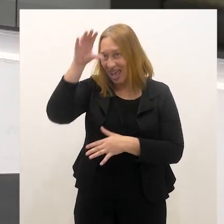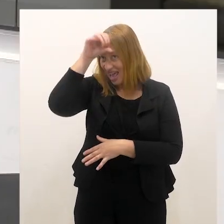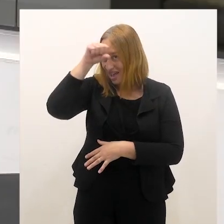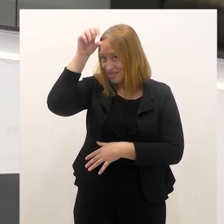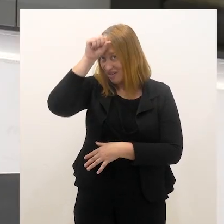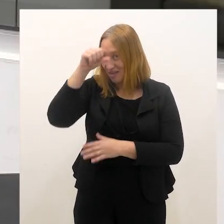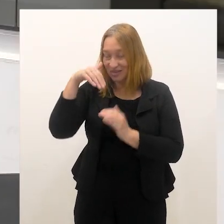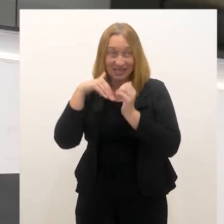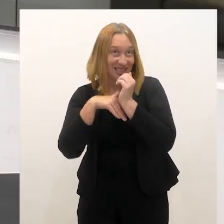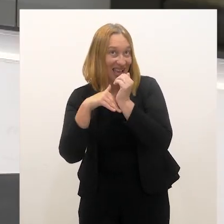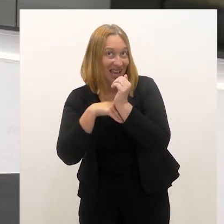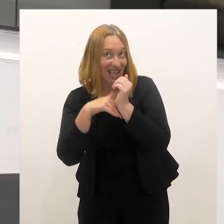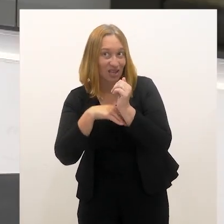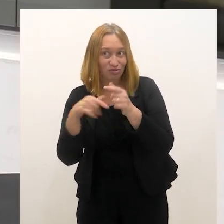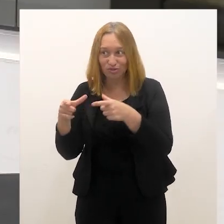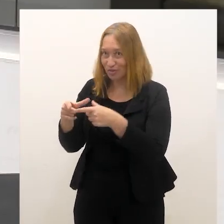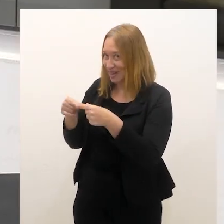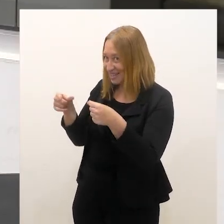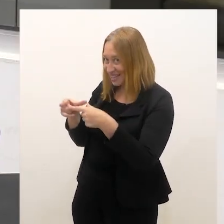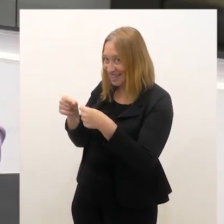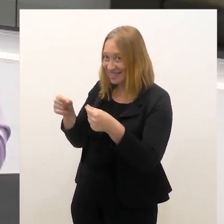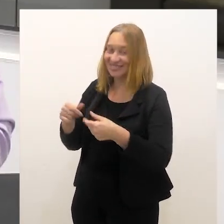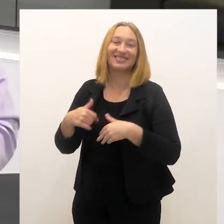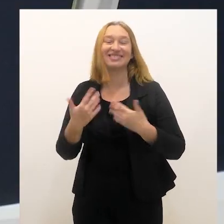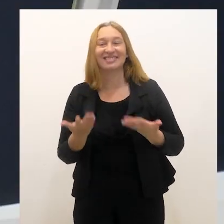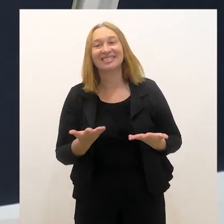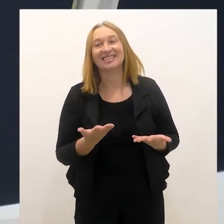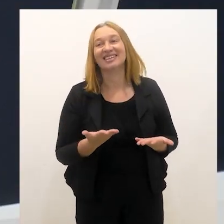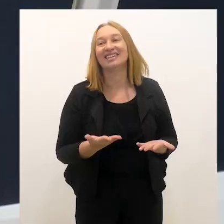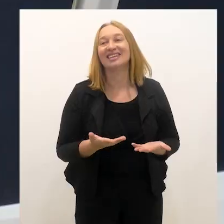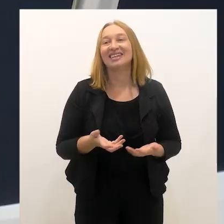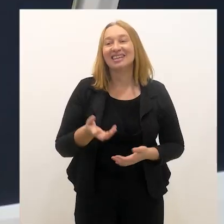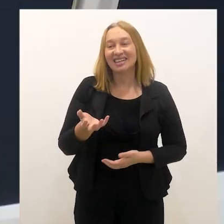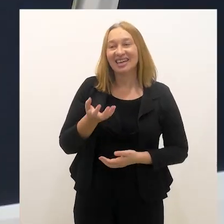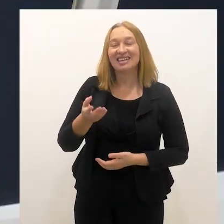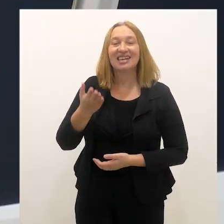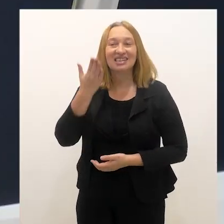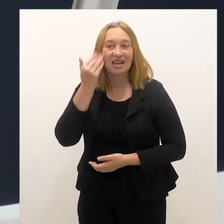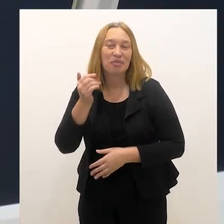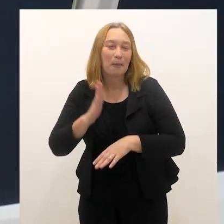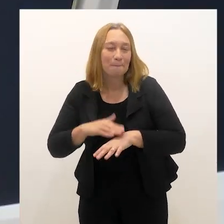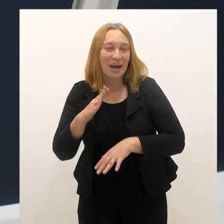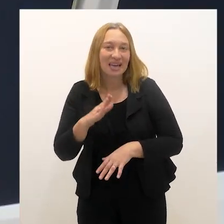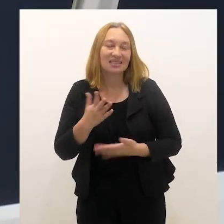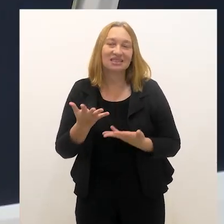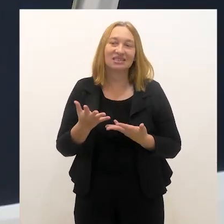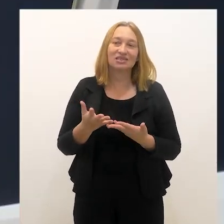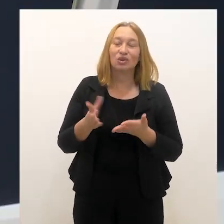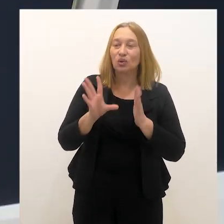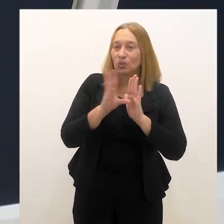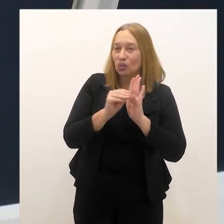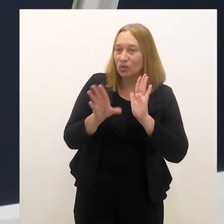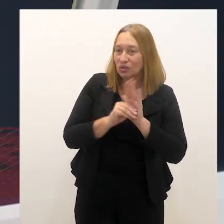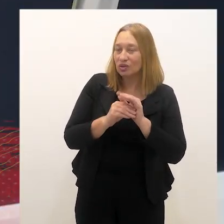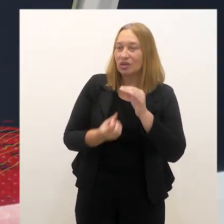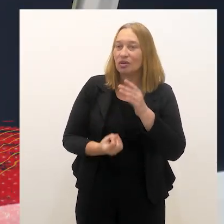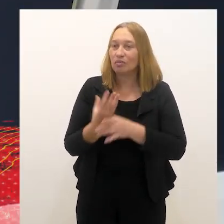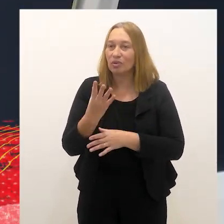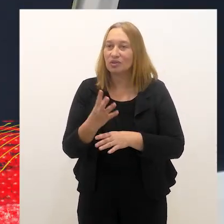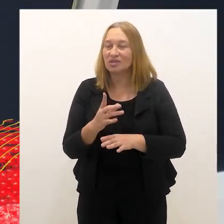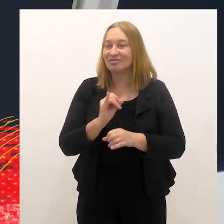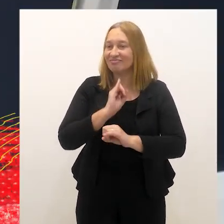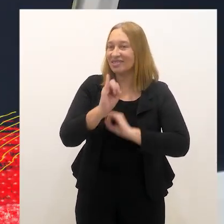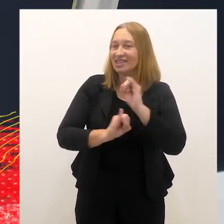aprender sobre os mistérios de Brasília. E é isso. Quem quiser saber um pouco mais do conteúdo que eu produzo